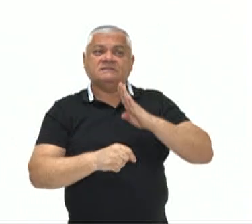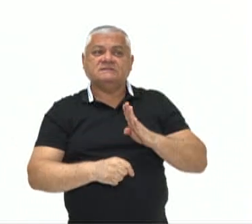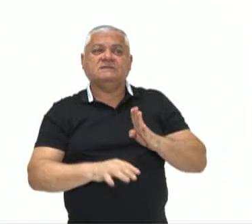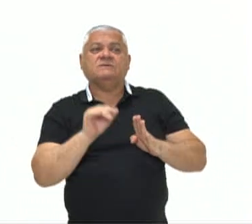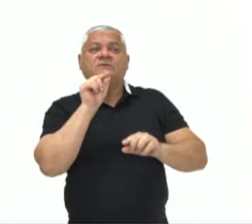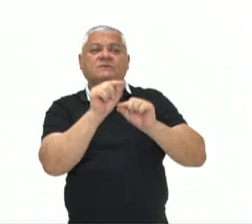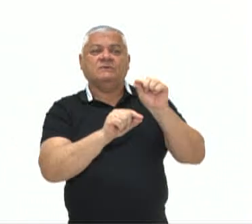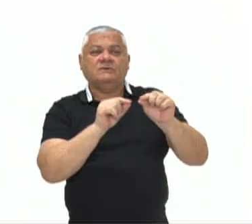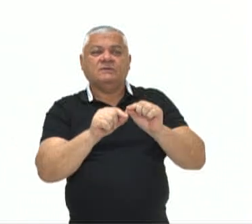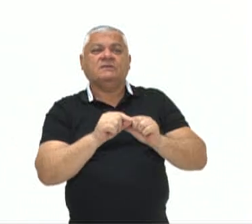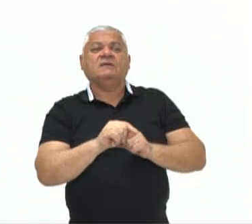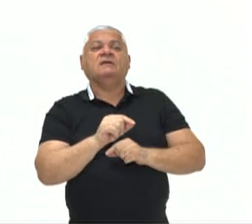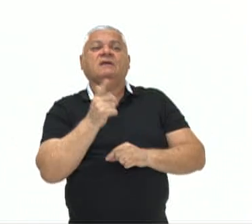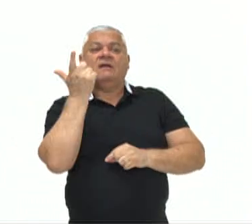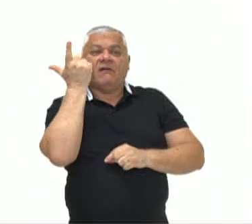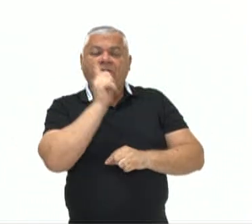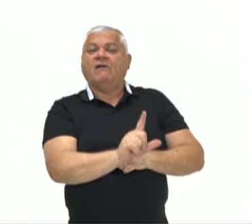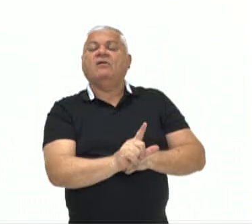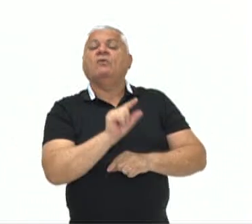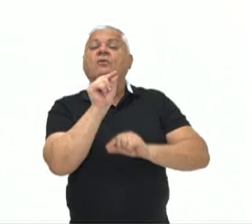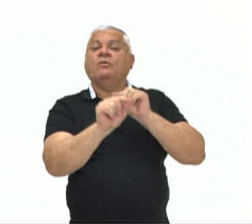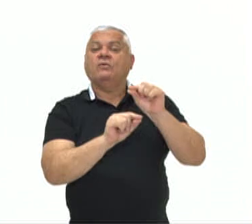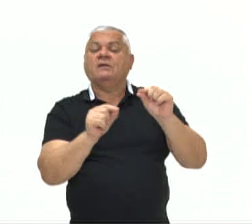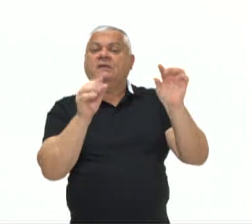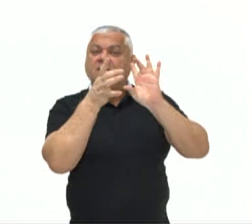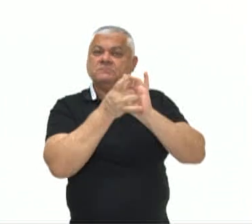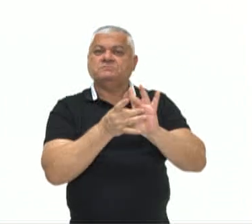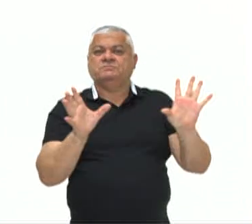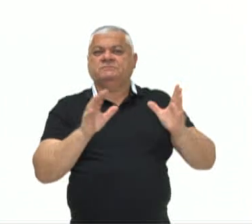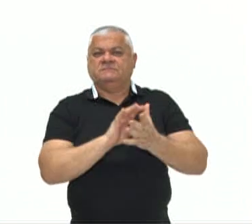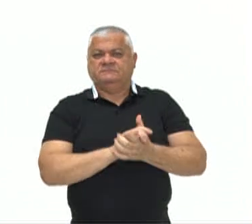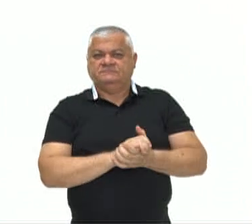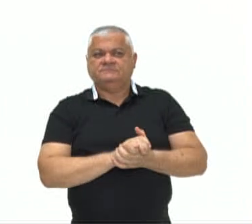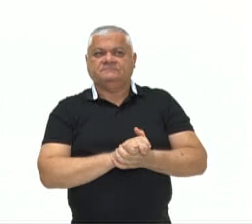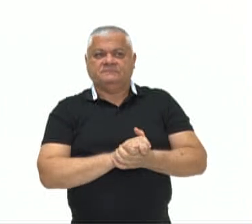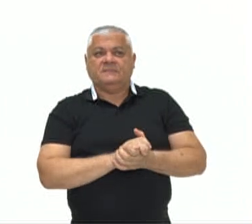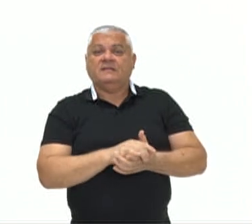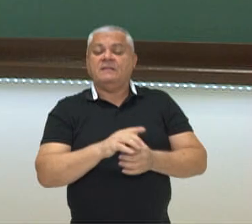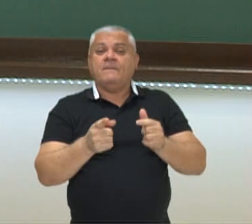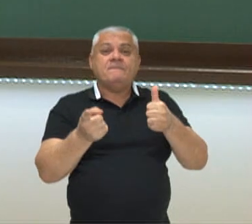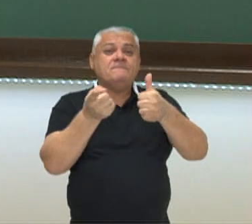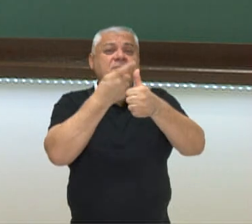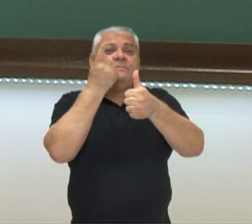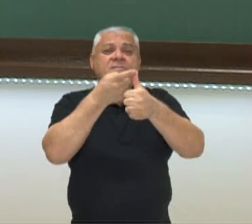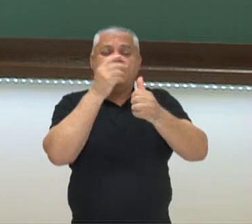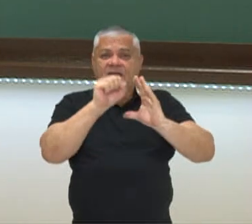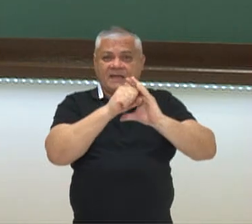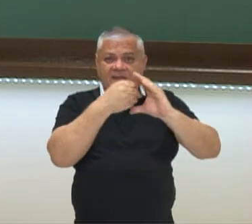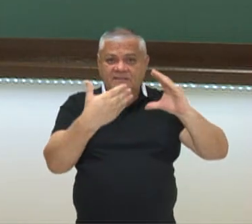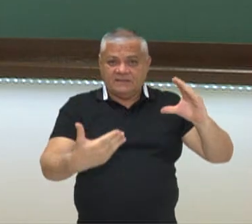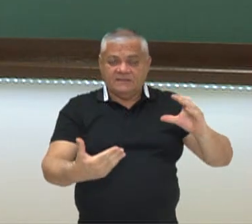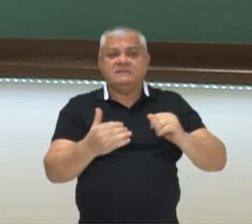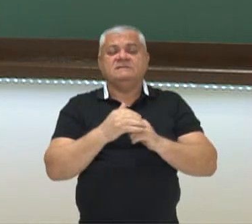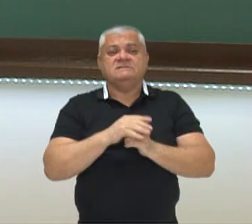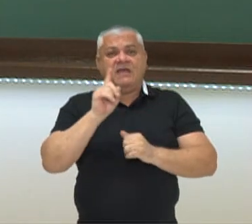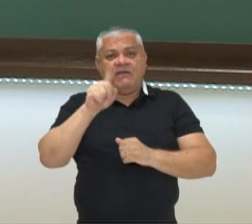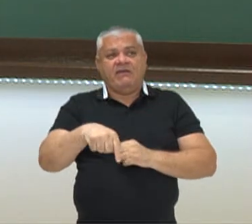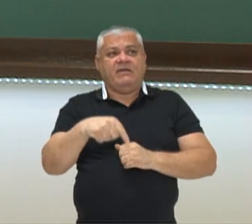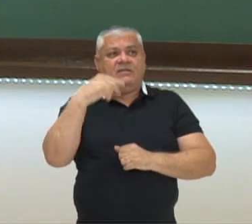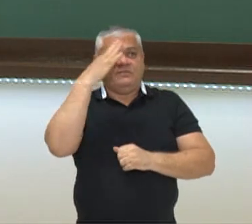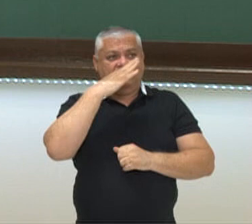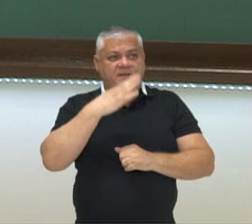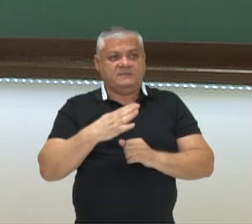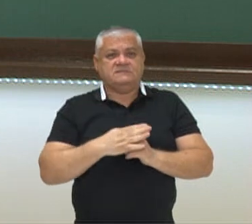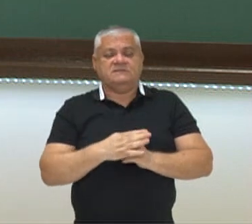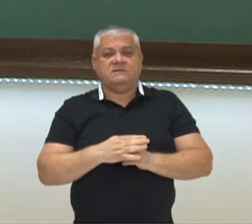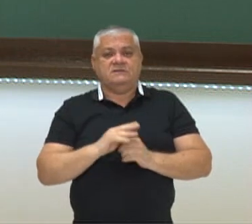estamento burocrático patrimonial. Então, a grande primeira característica, digamos assim, em